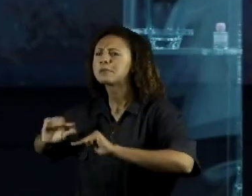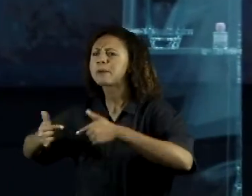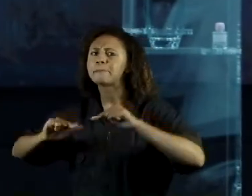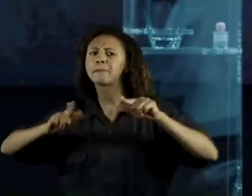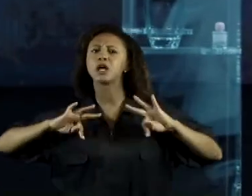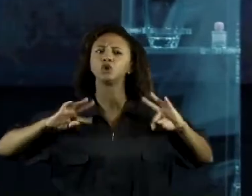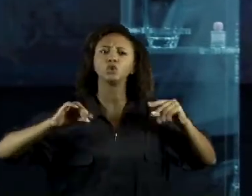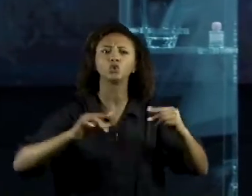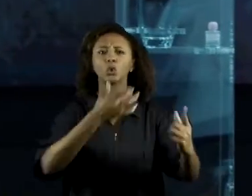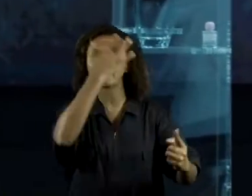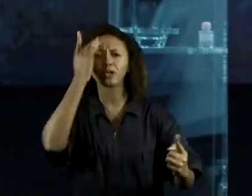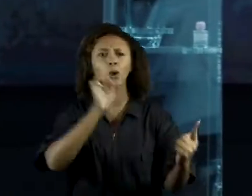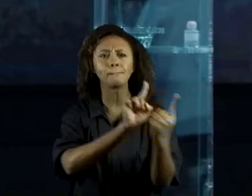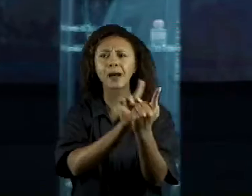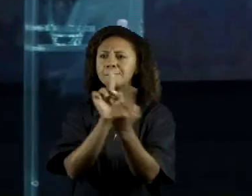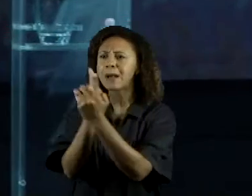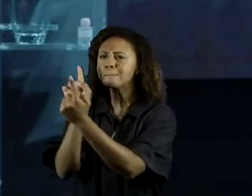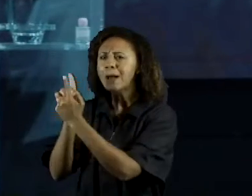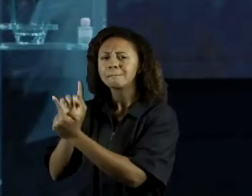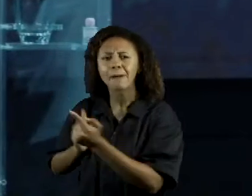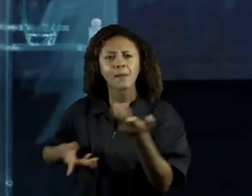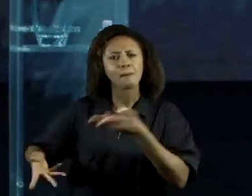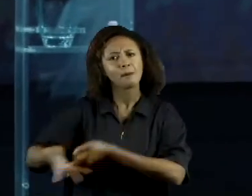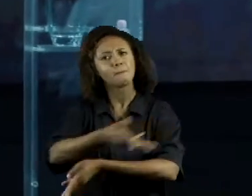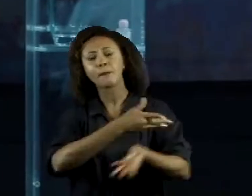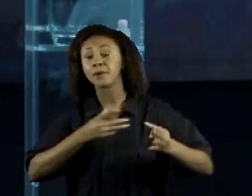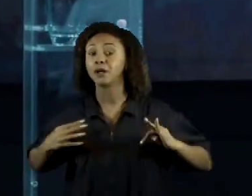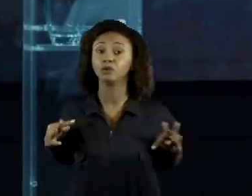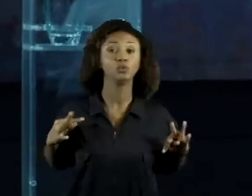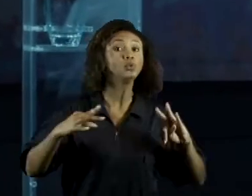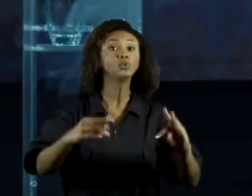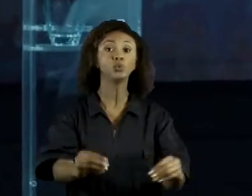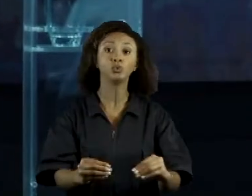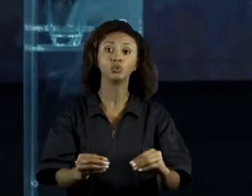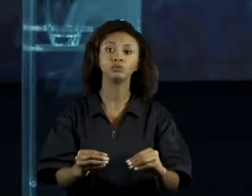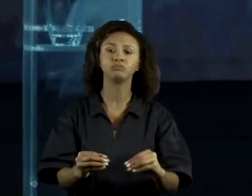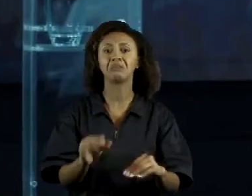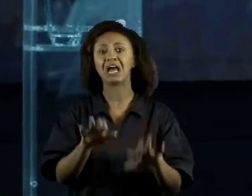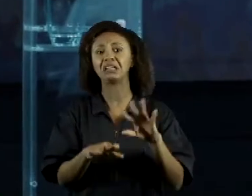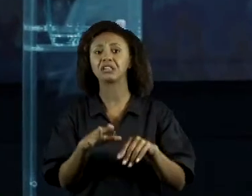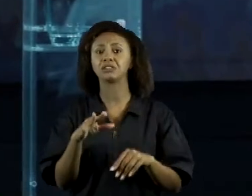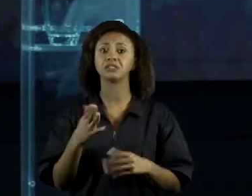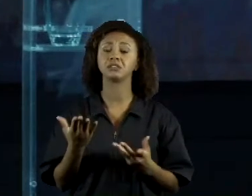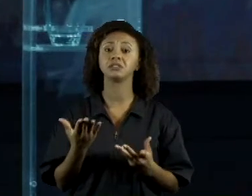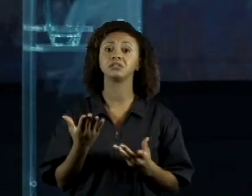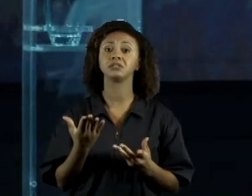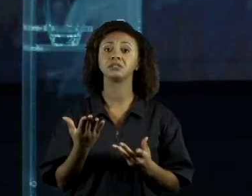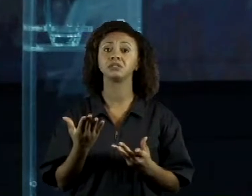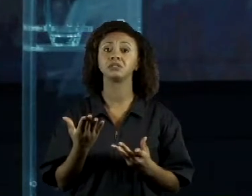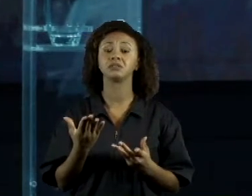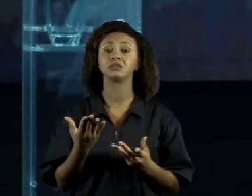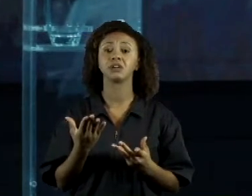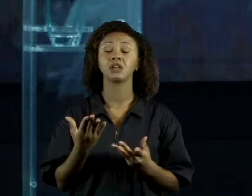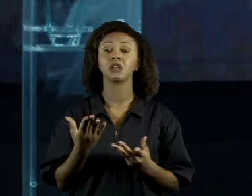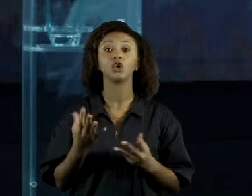relacionamentos, tudo o que ele fazia, podia ser encerrado em uma coisa: prossigo